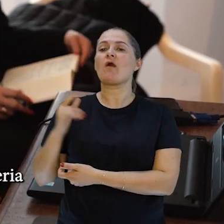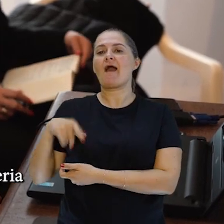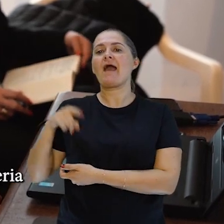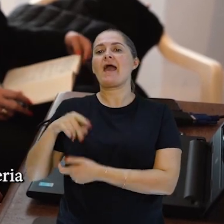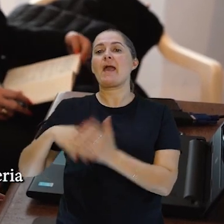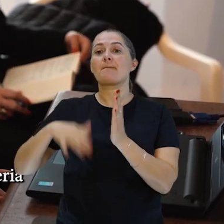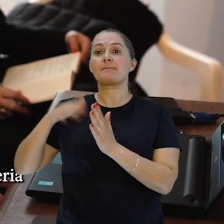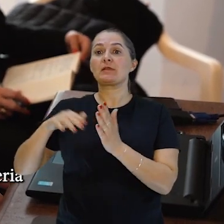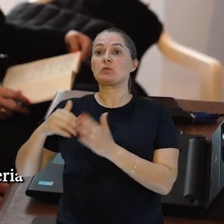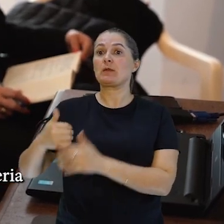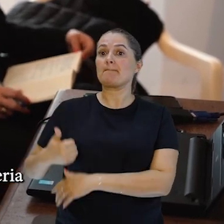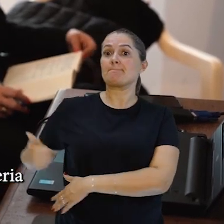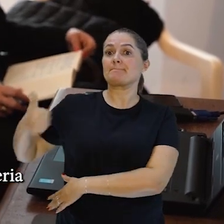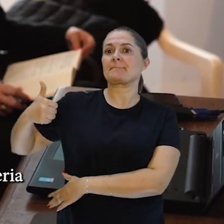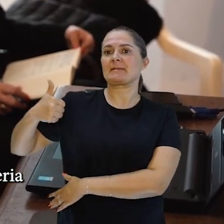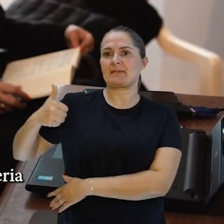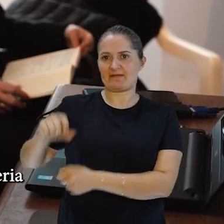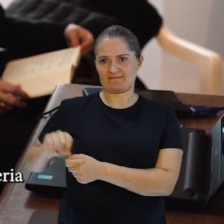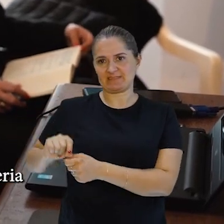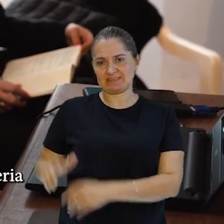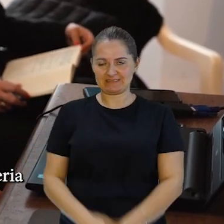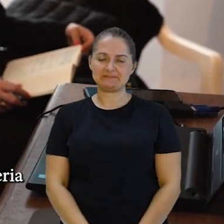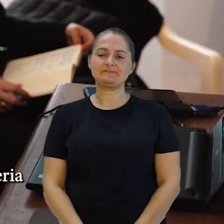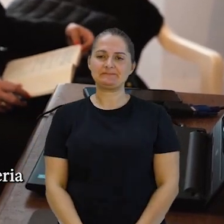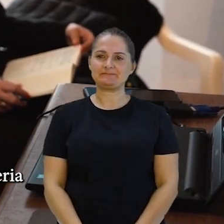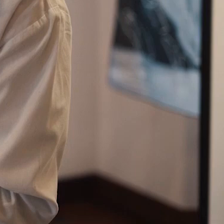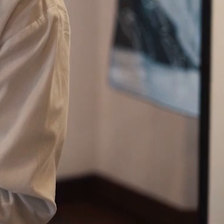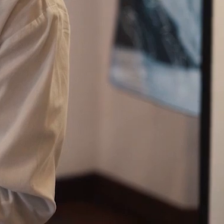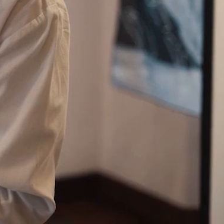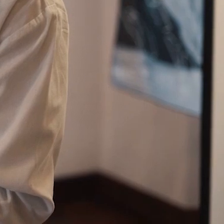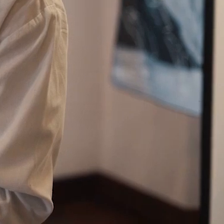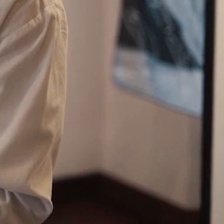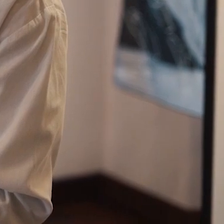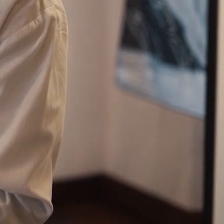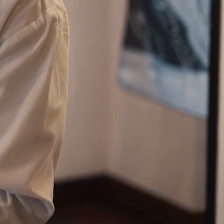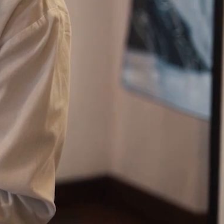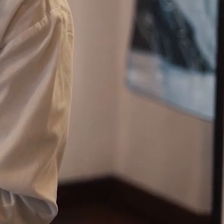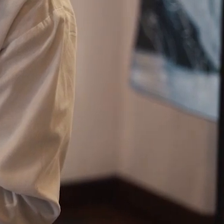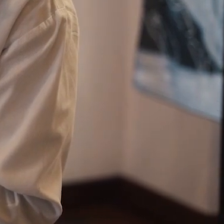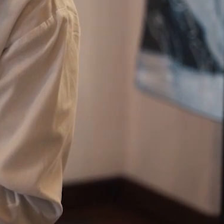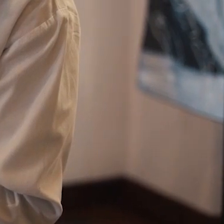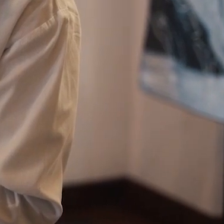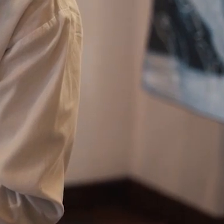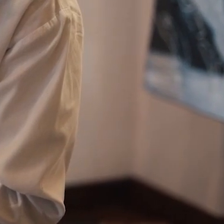amiga minha que o termo certo seria a pintura primitiva.